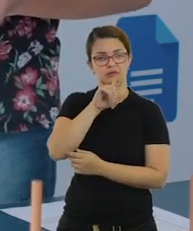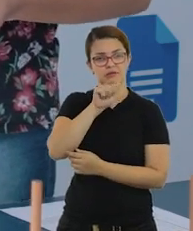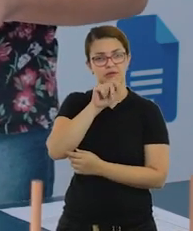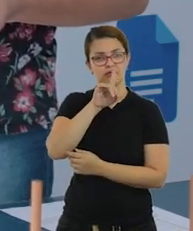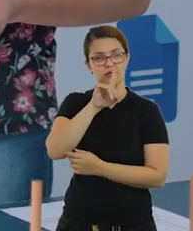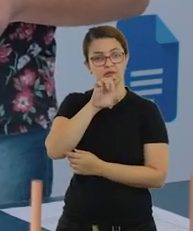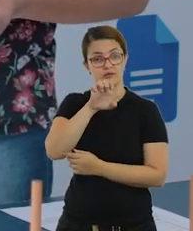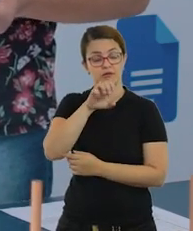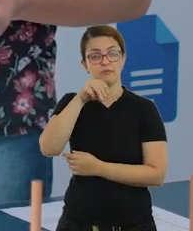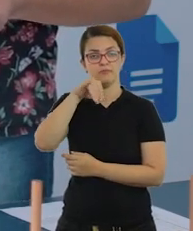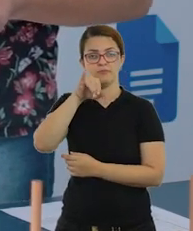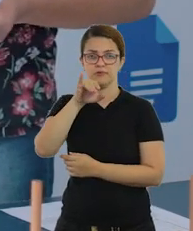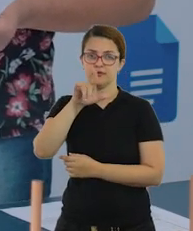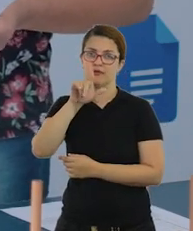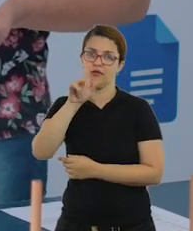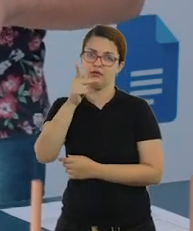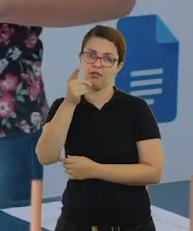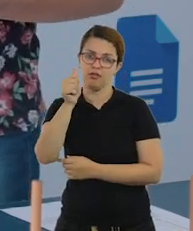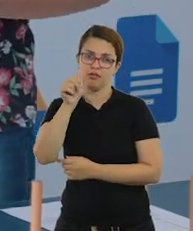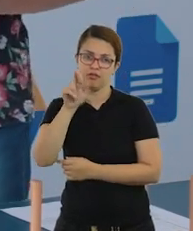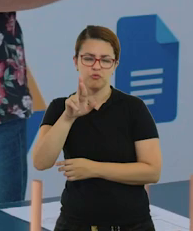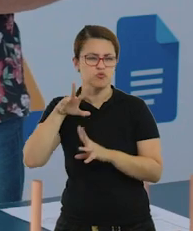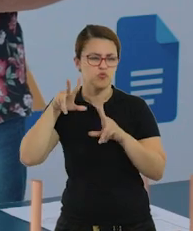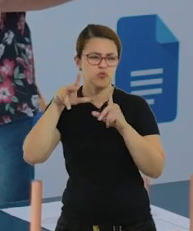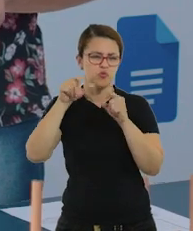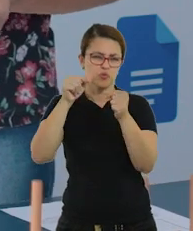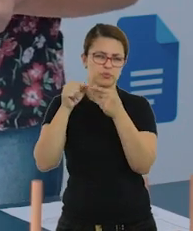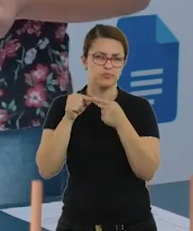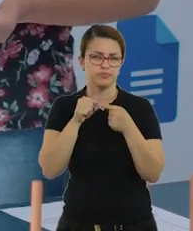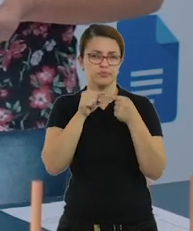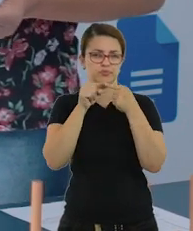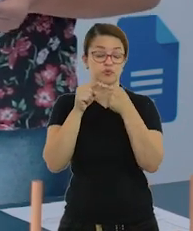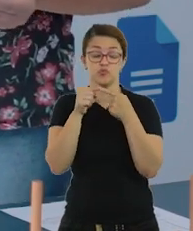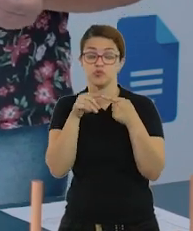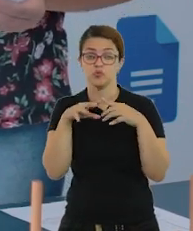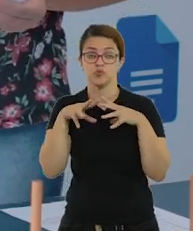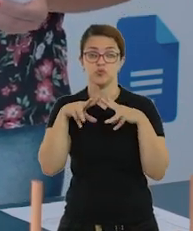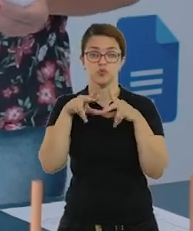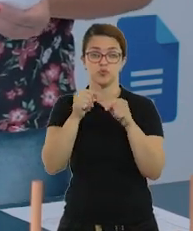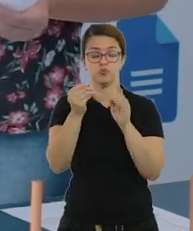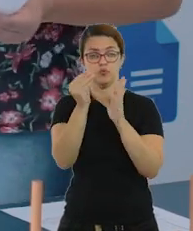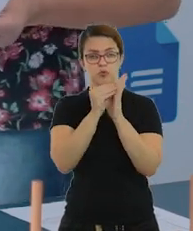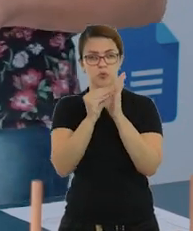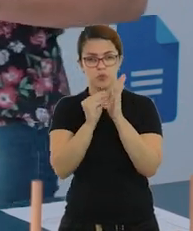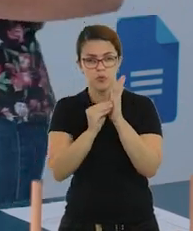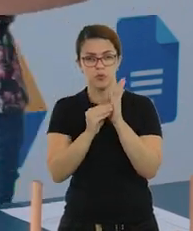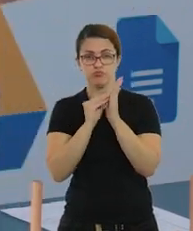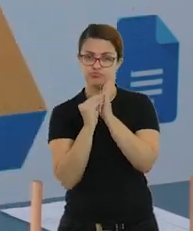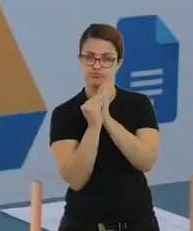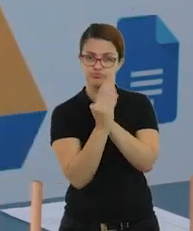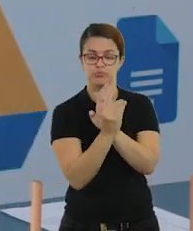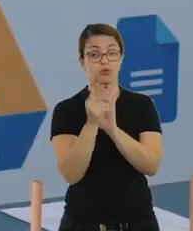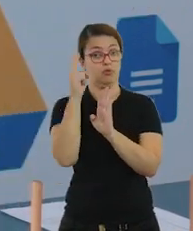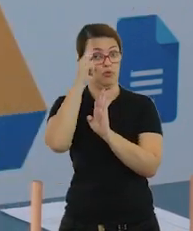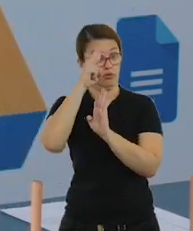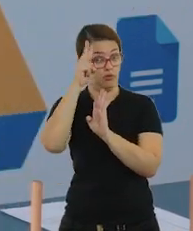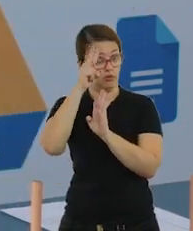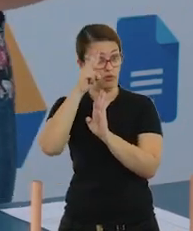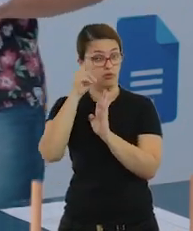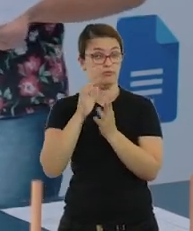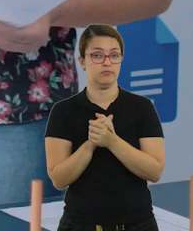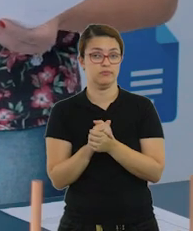milhar, o nome dessa ordem, tá? Então todas as respostas vão se encaixar aqui na sua cruzadinha, tá